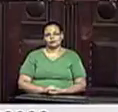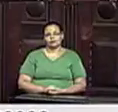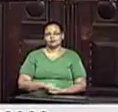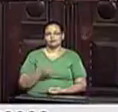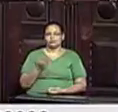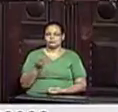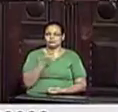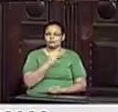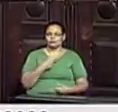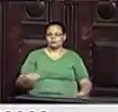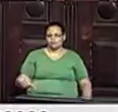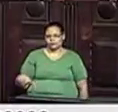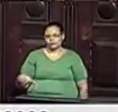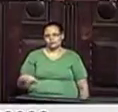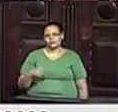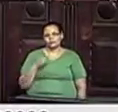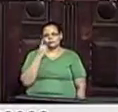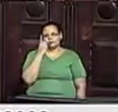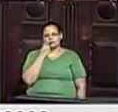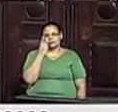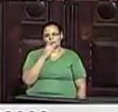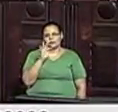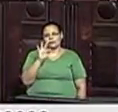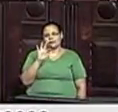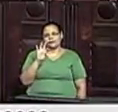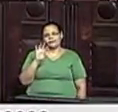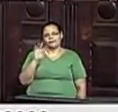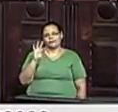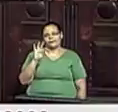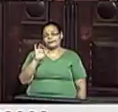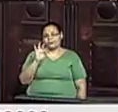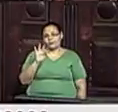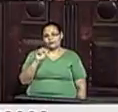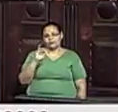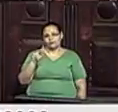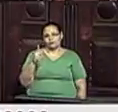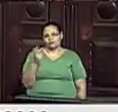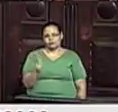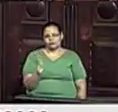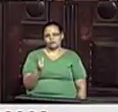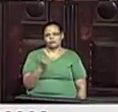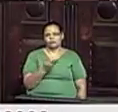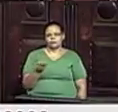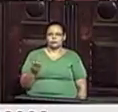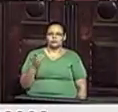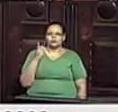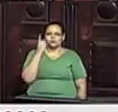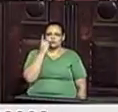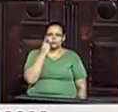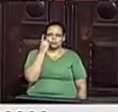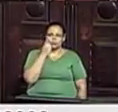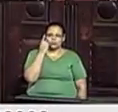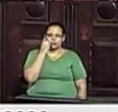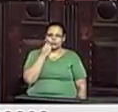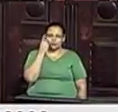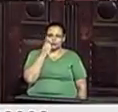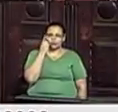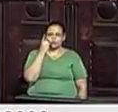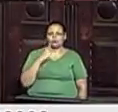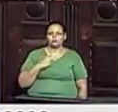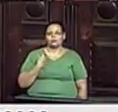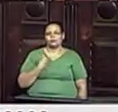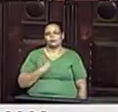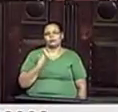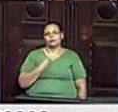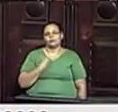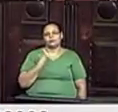Senhora presidente, deputada Fatinha, senhores deputados